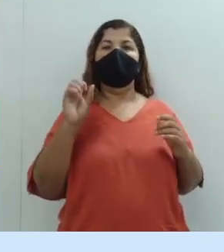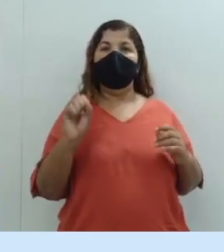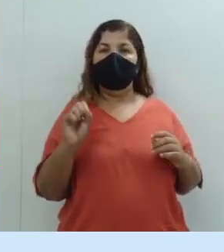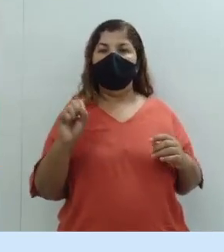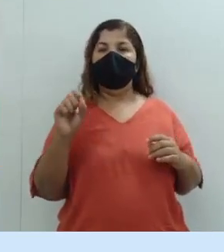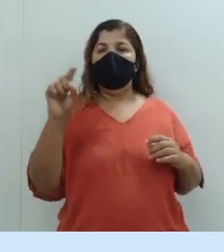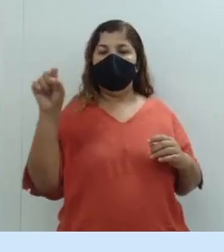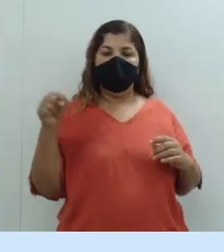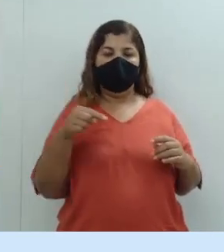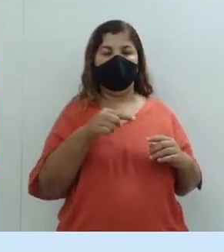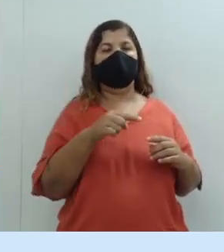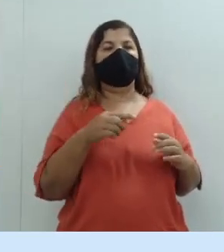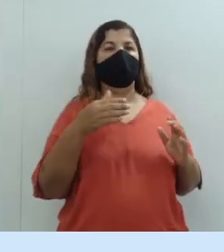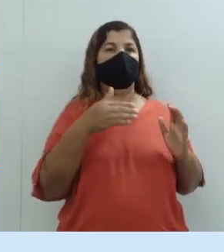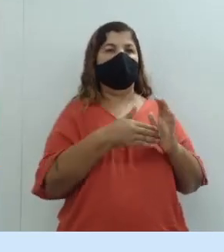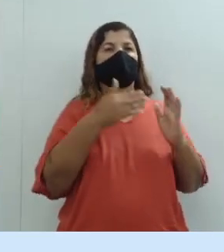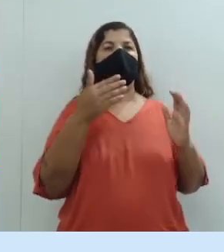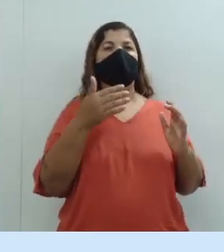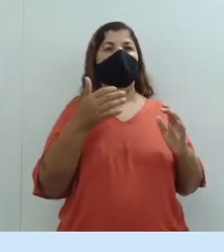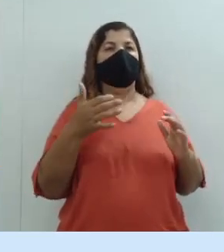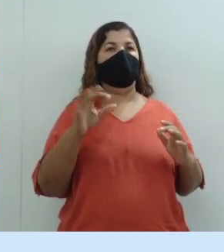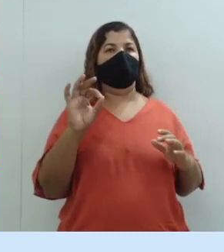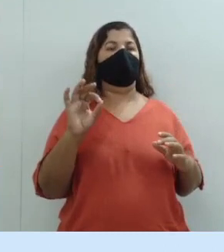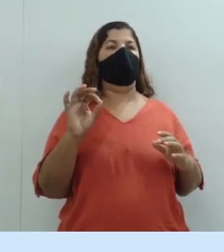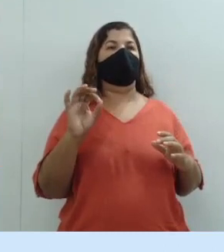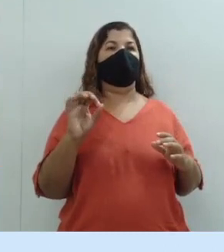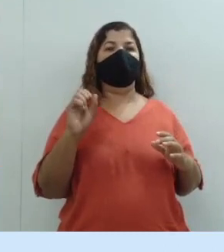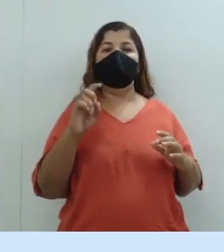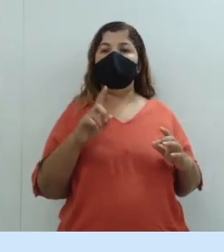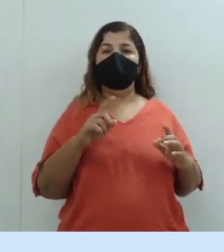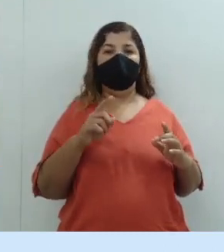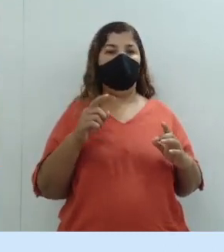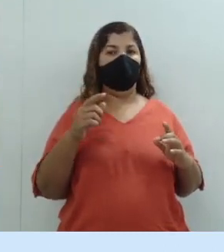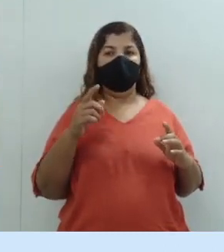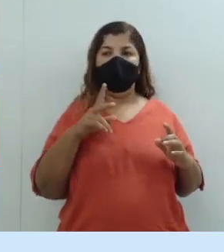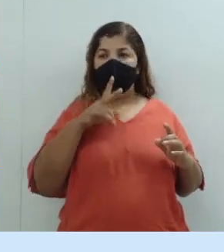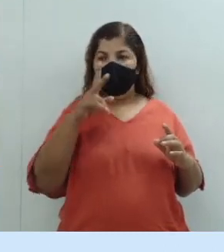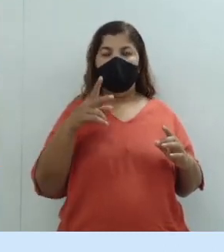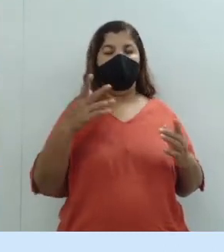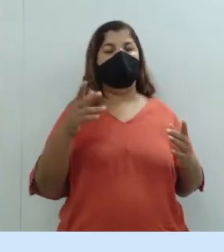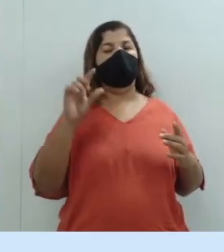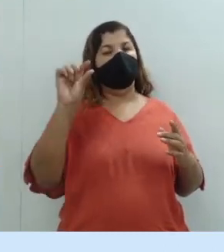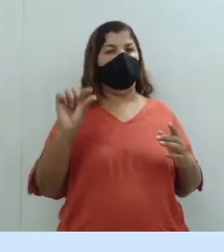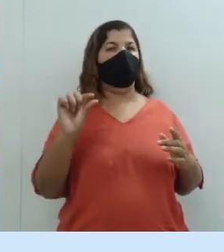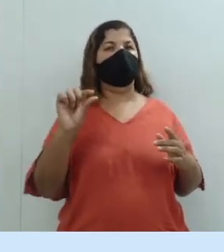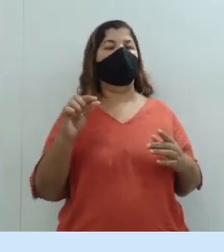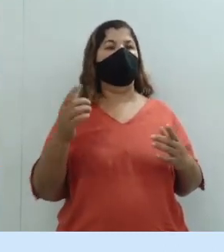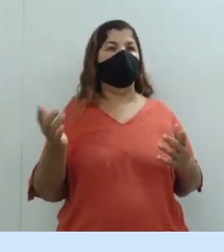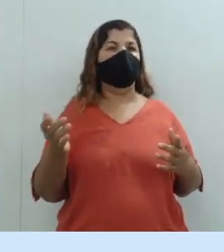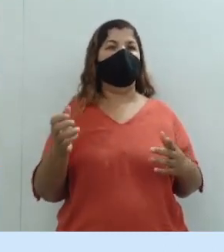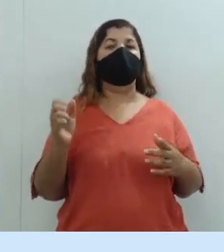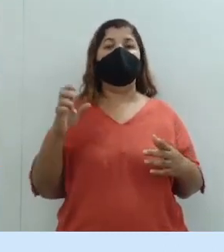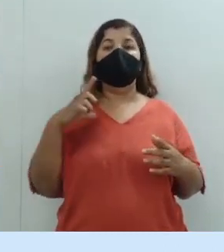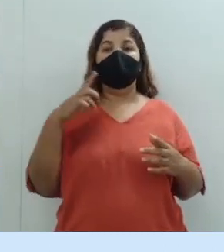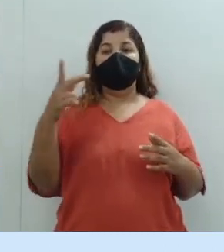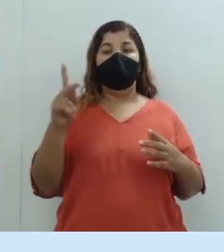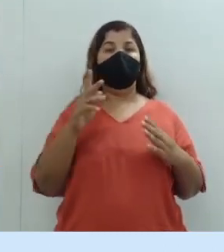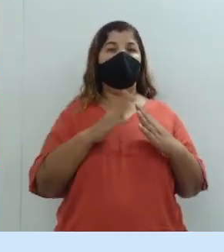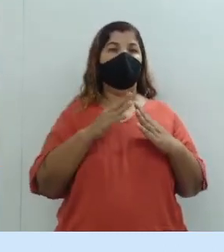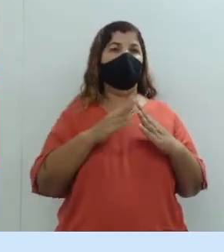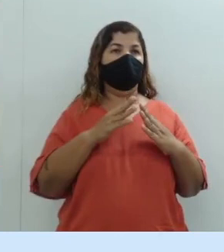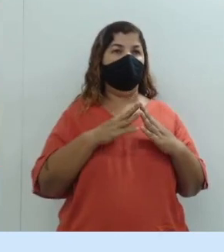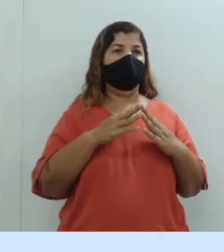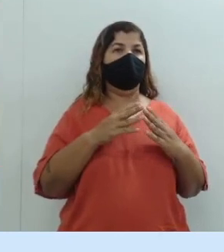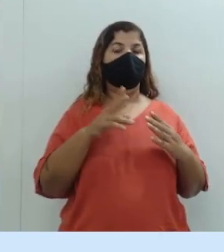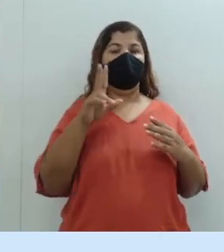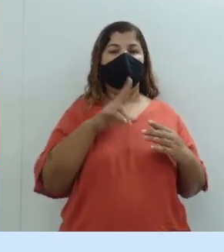disjuntor aqui até um valor próximo de 10 ampere. Se passar disso, ele vai desligar. Então, por exemplo, se você tem na sua casa aí um grande